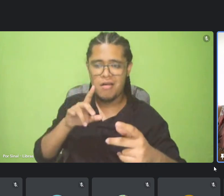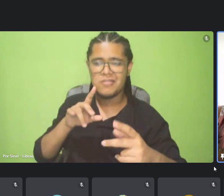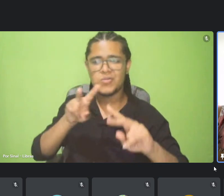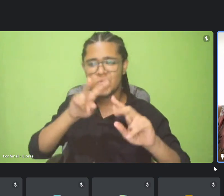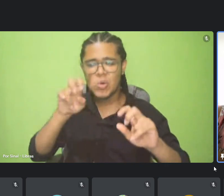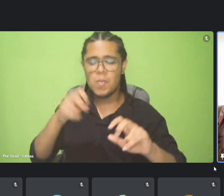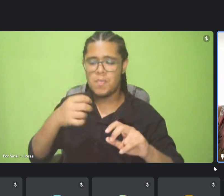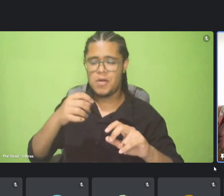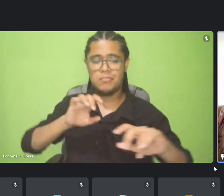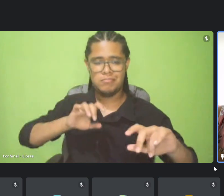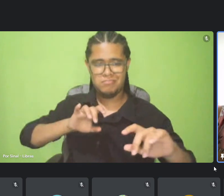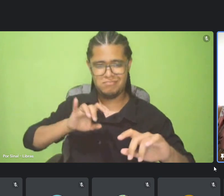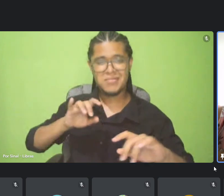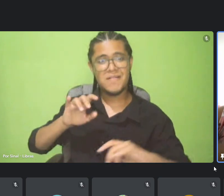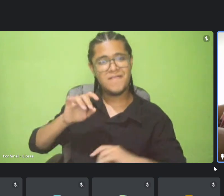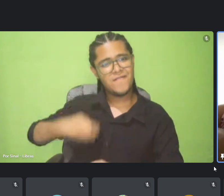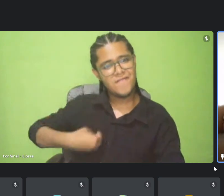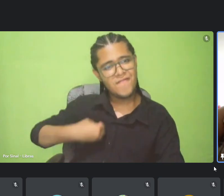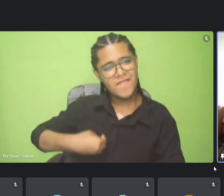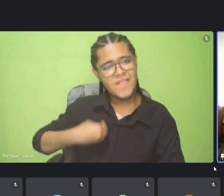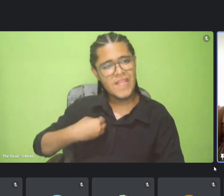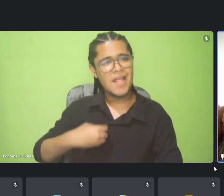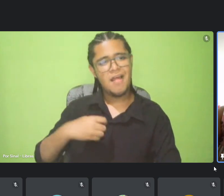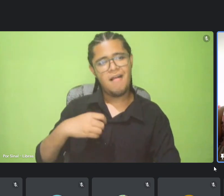É isso aí, estamos juntos e juntos.